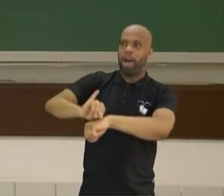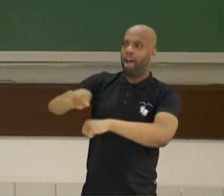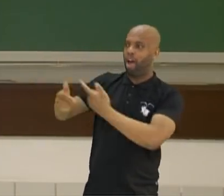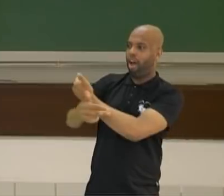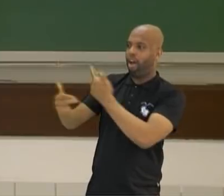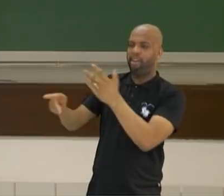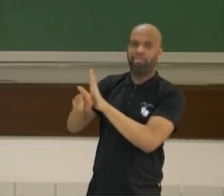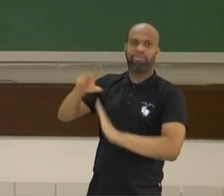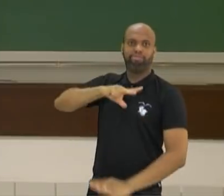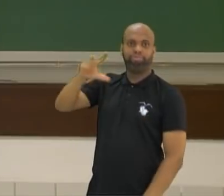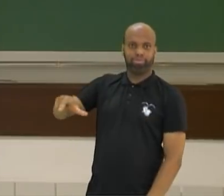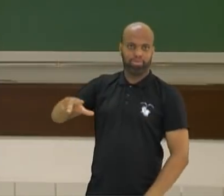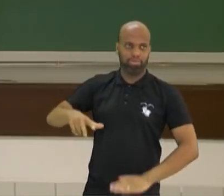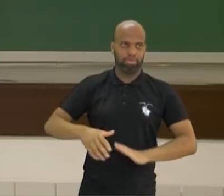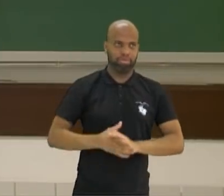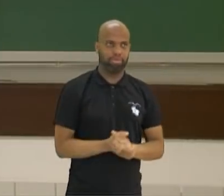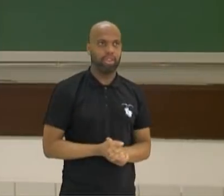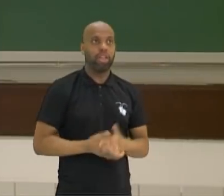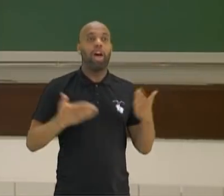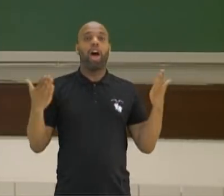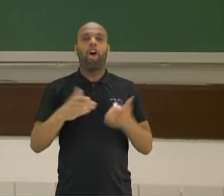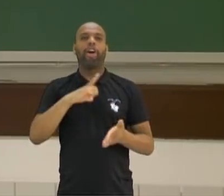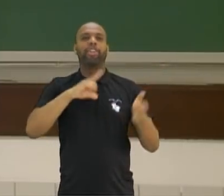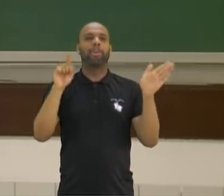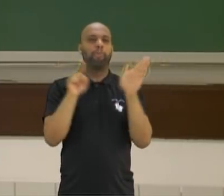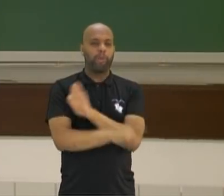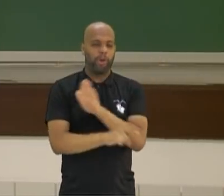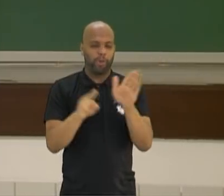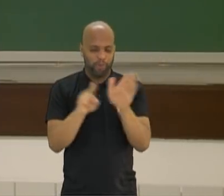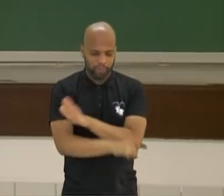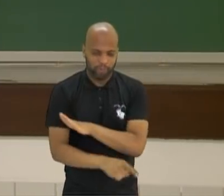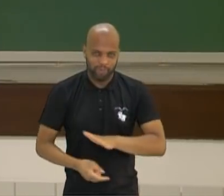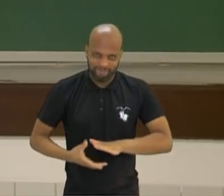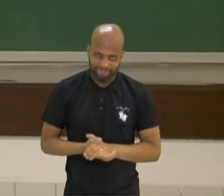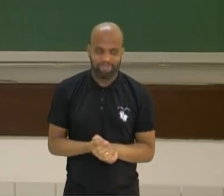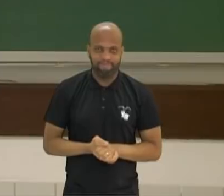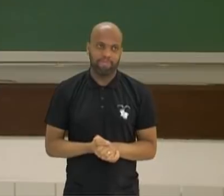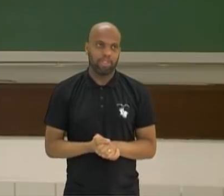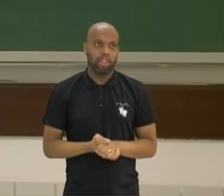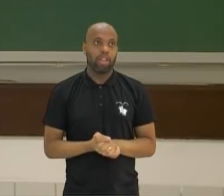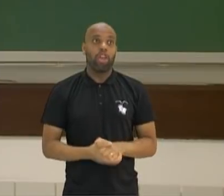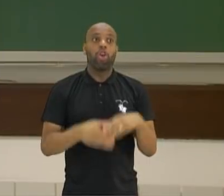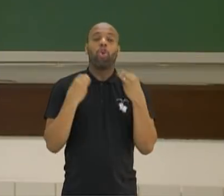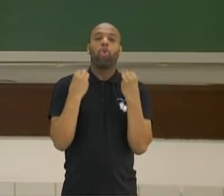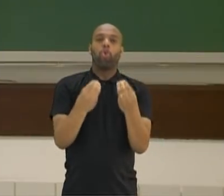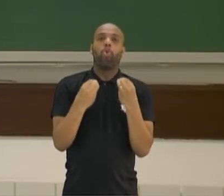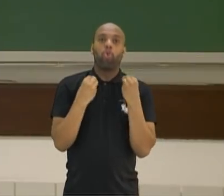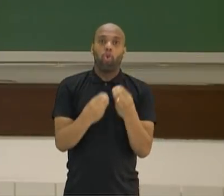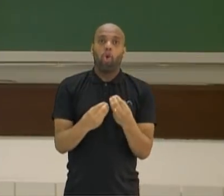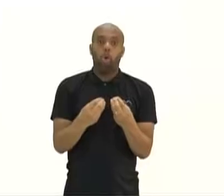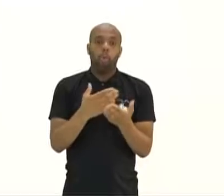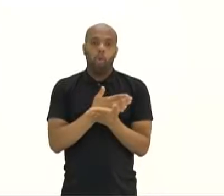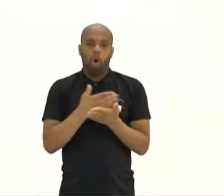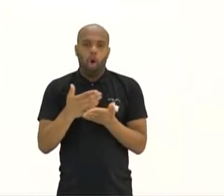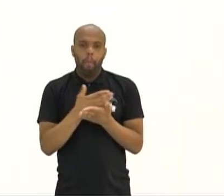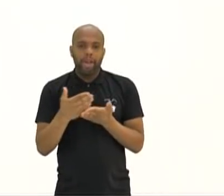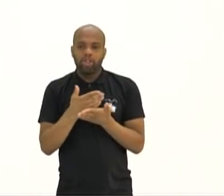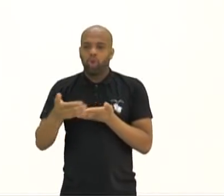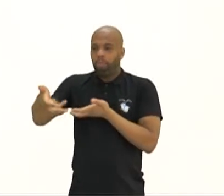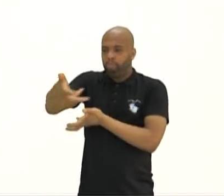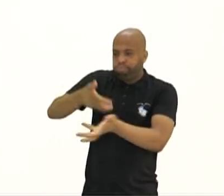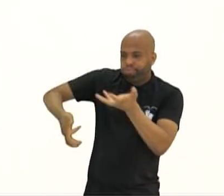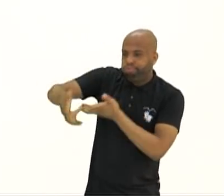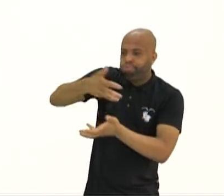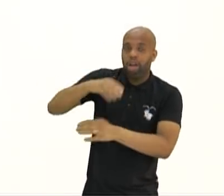dos portugueses. Então, vamos para o nosso quiz da aula de hoje. Como se estabeleceu o comércio de